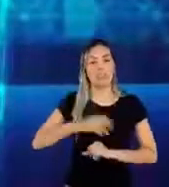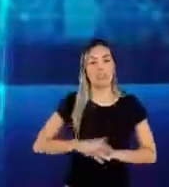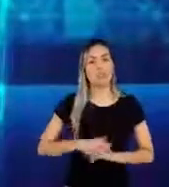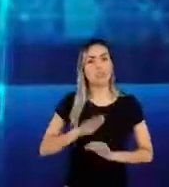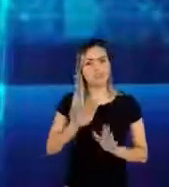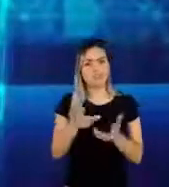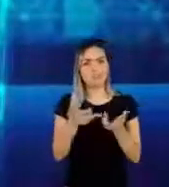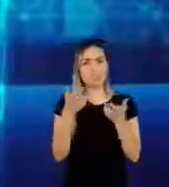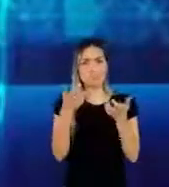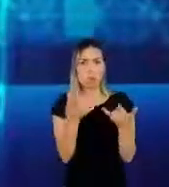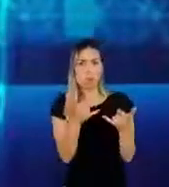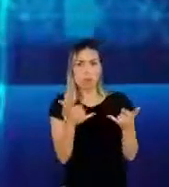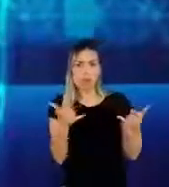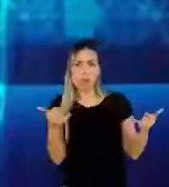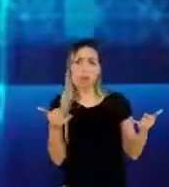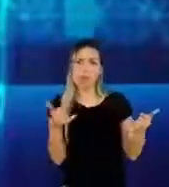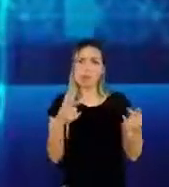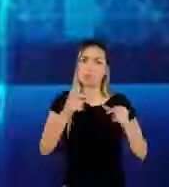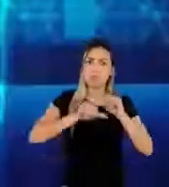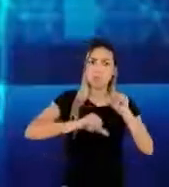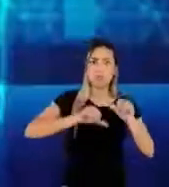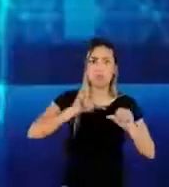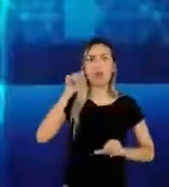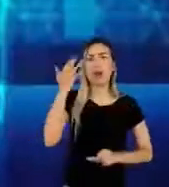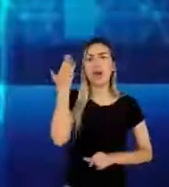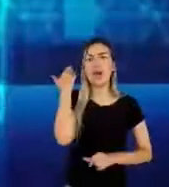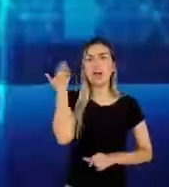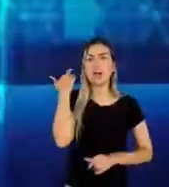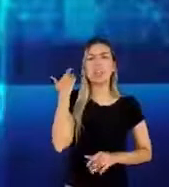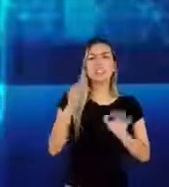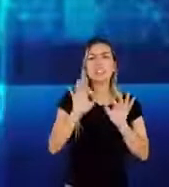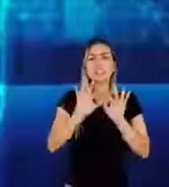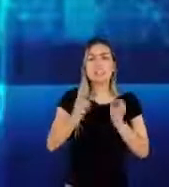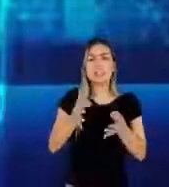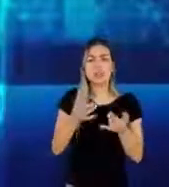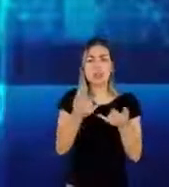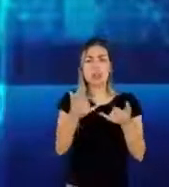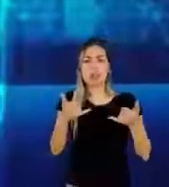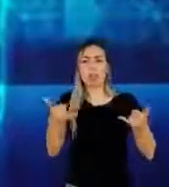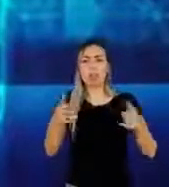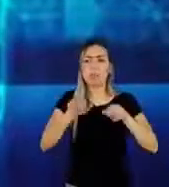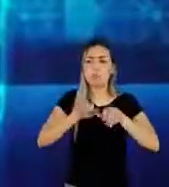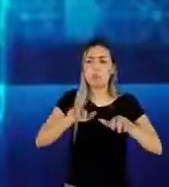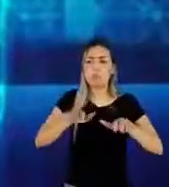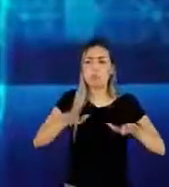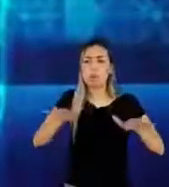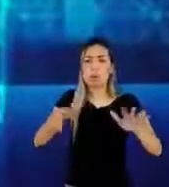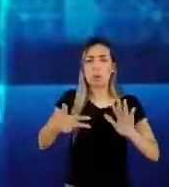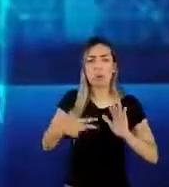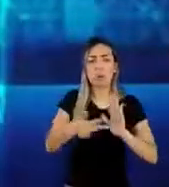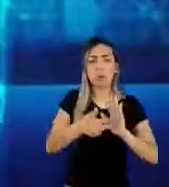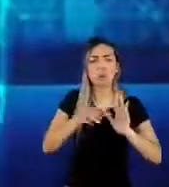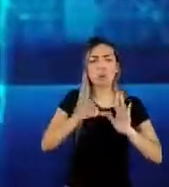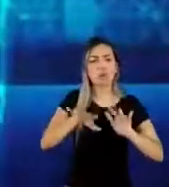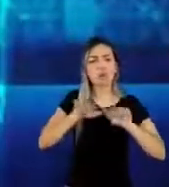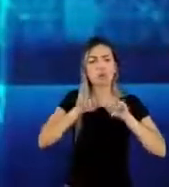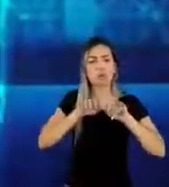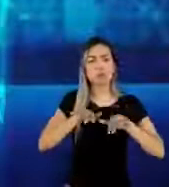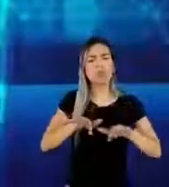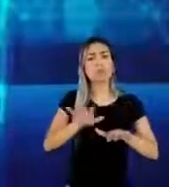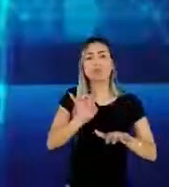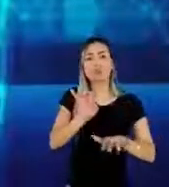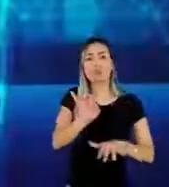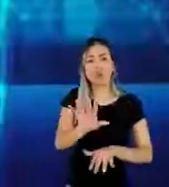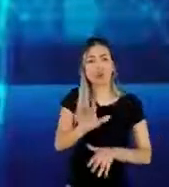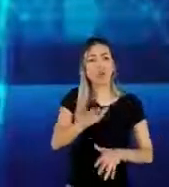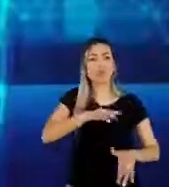até então apenas transportava elétrons em um sentido unidirecional, nós estamos transformando essa rede elétrica